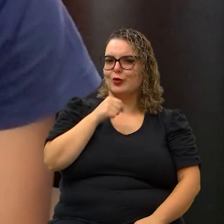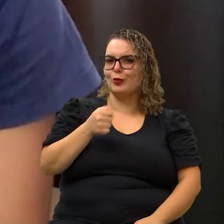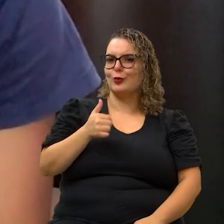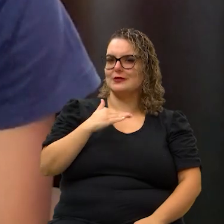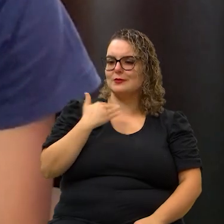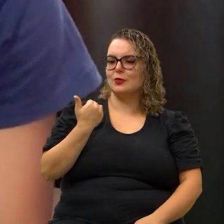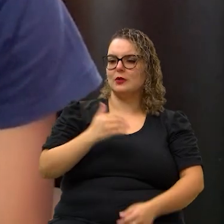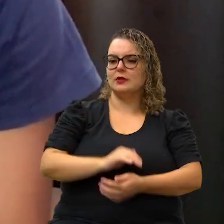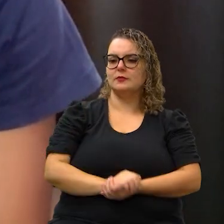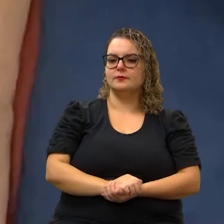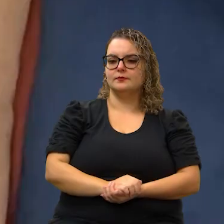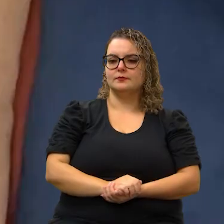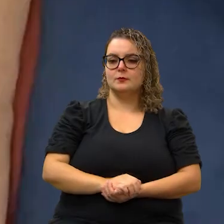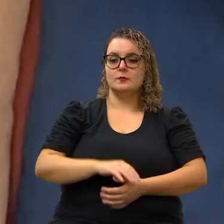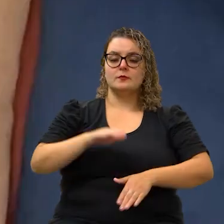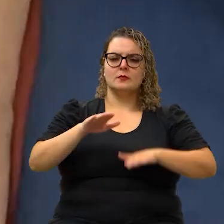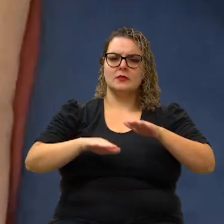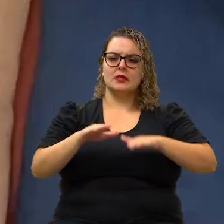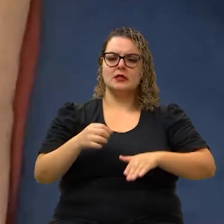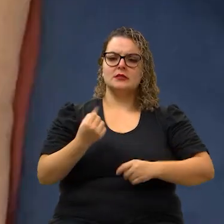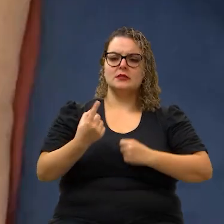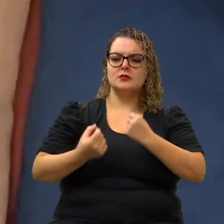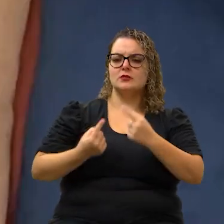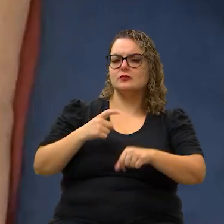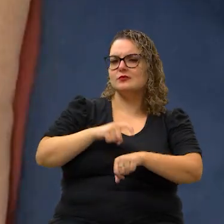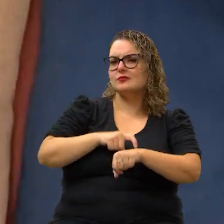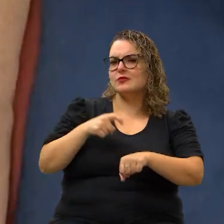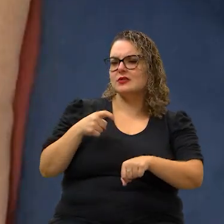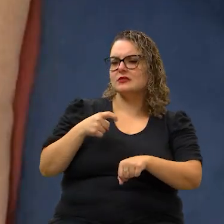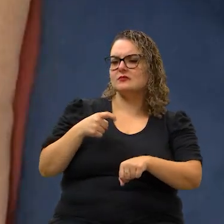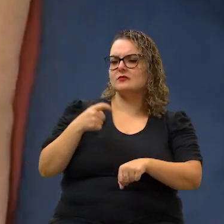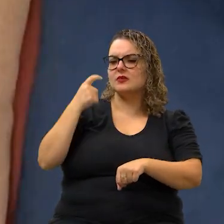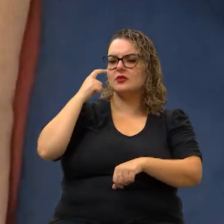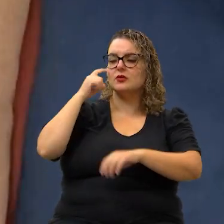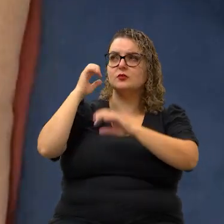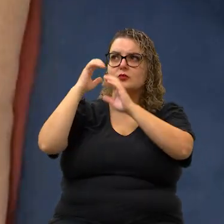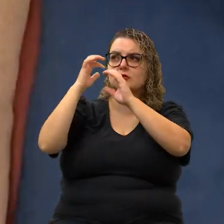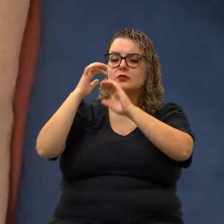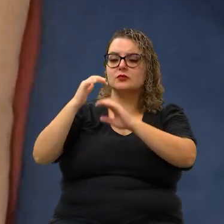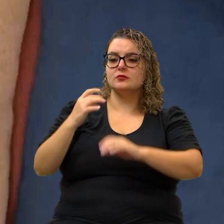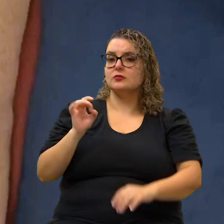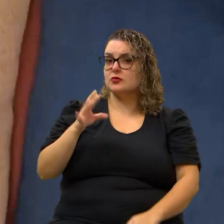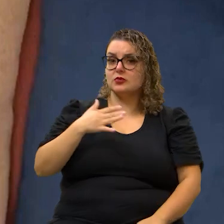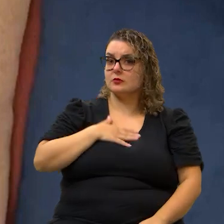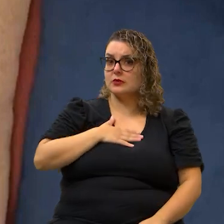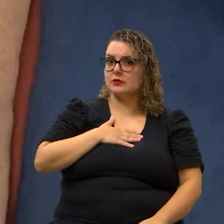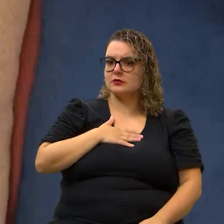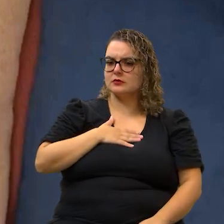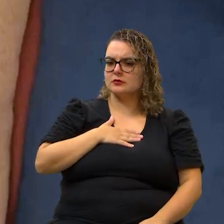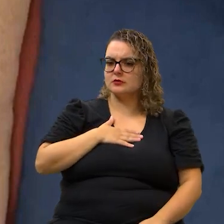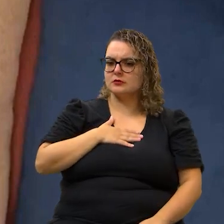beira da morte, né? Às vezes, em algum momento, eu pensava só em mim,